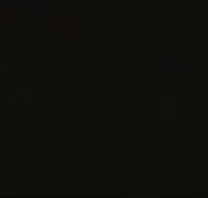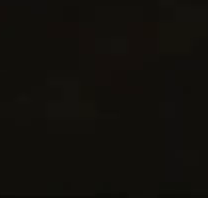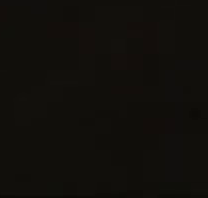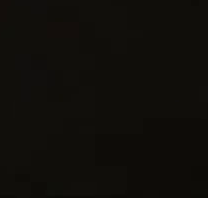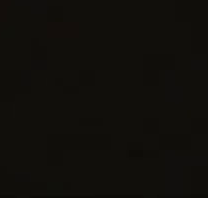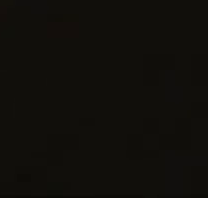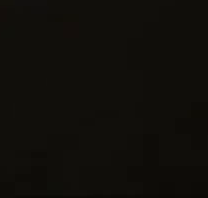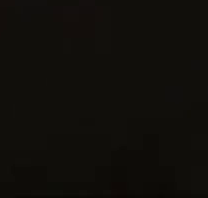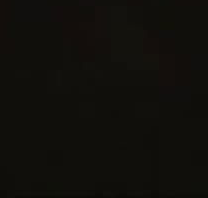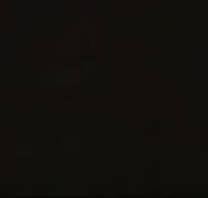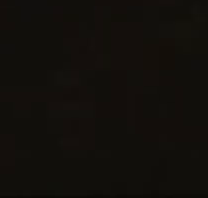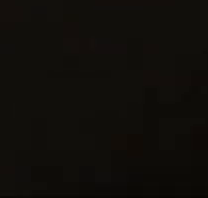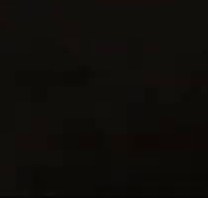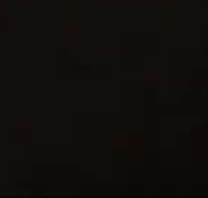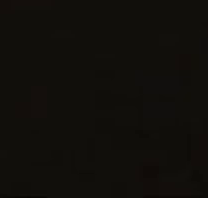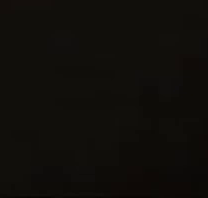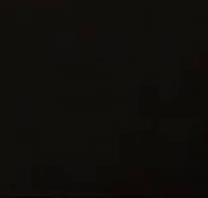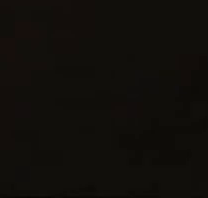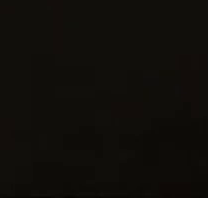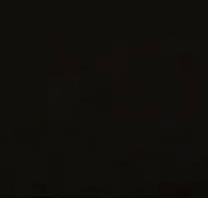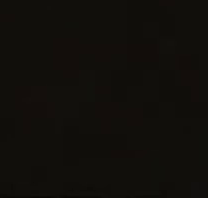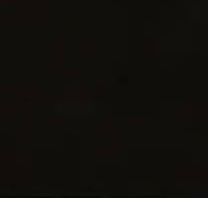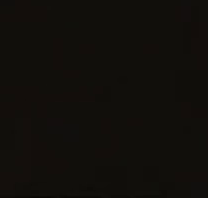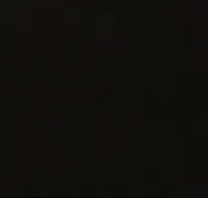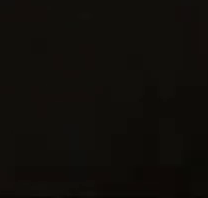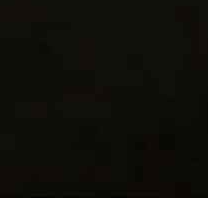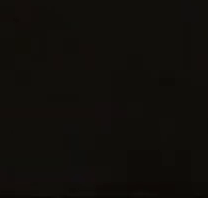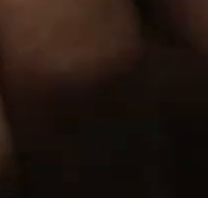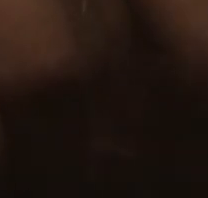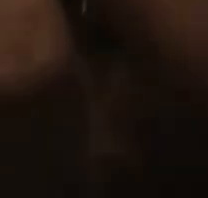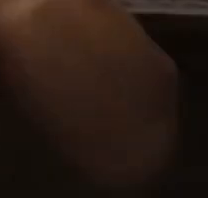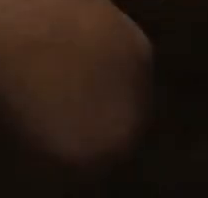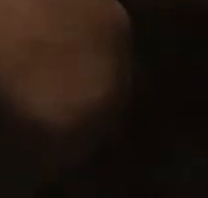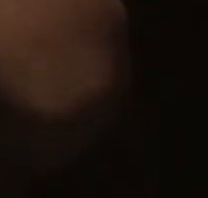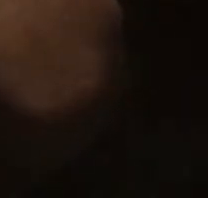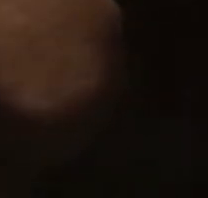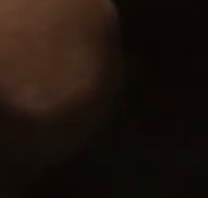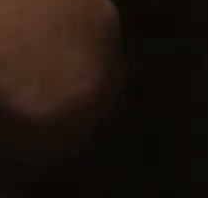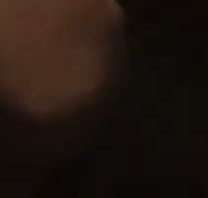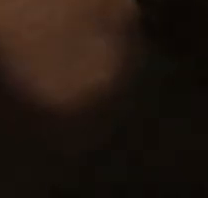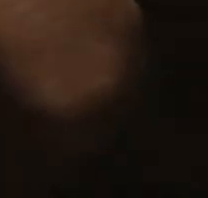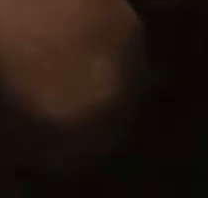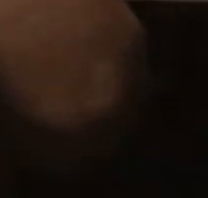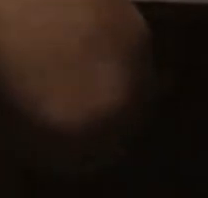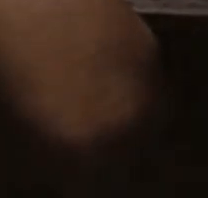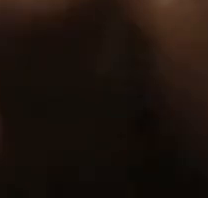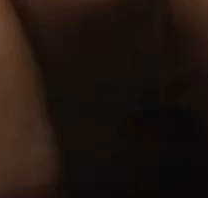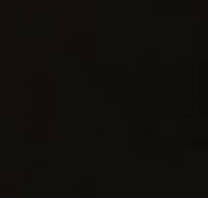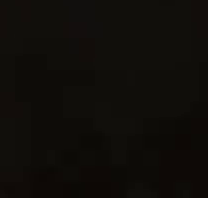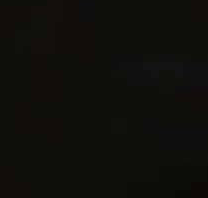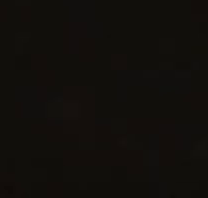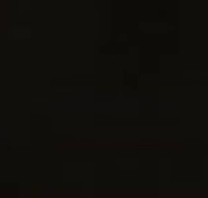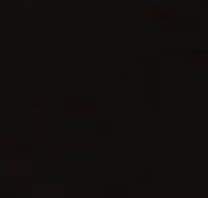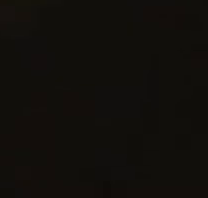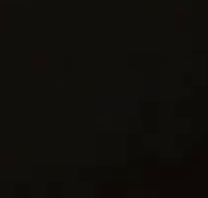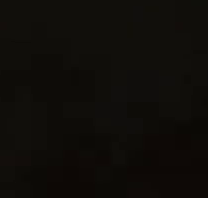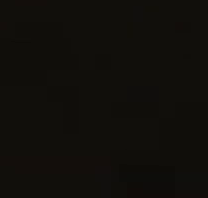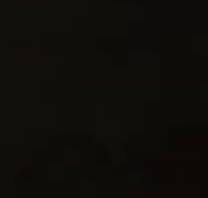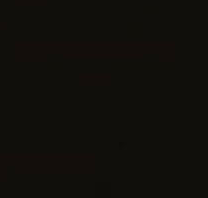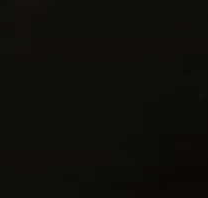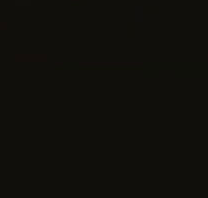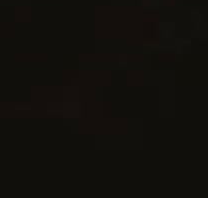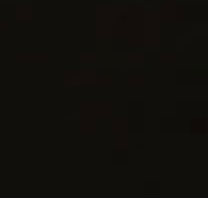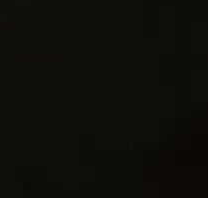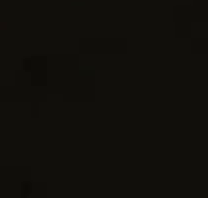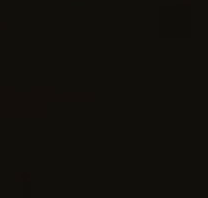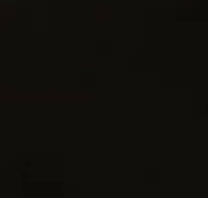manter em pé. O que resta não basta, que alguém virá derrubar o que resta.